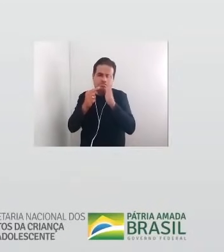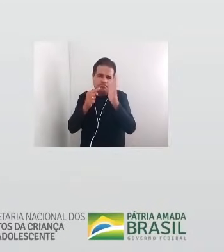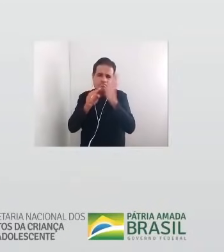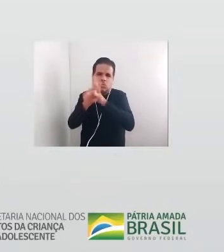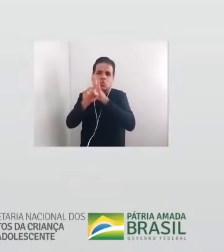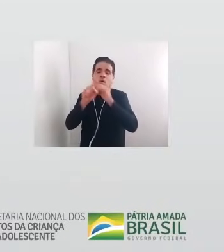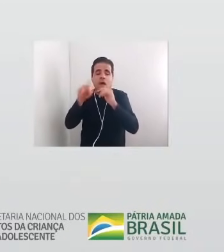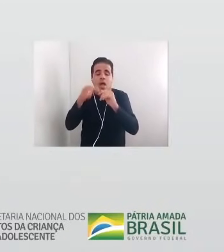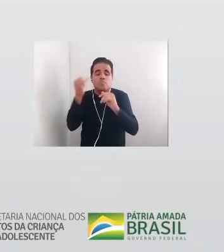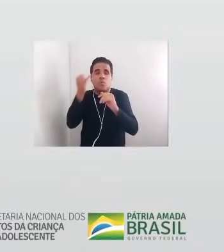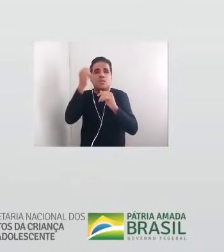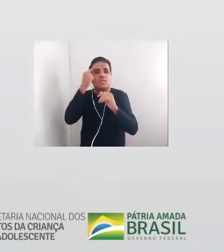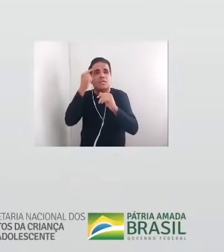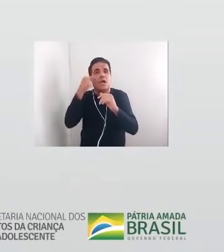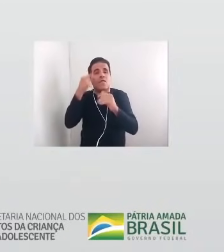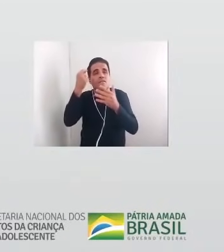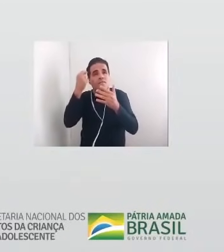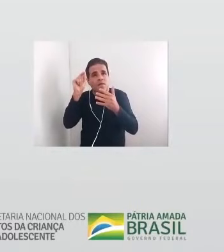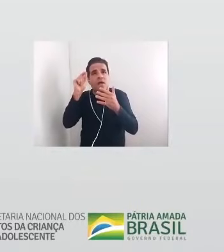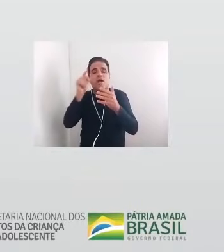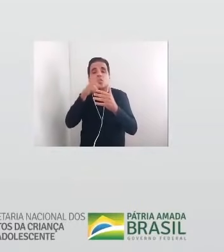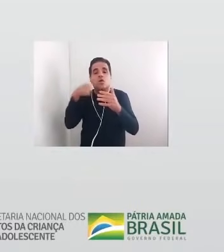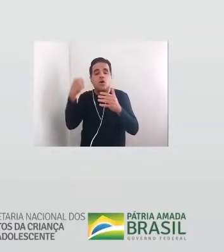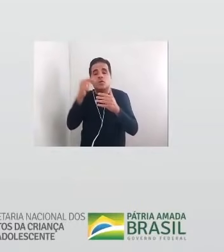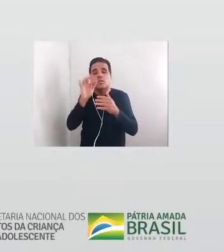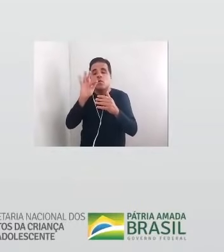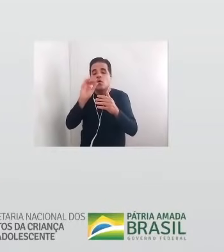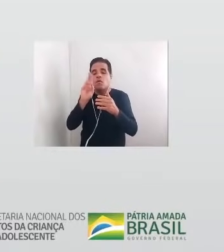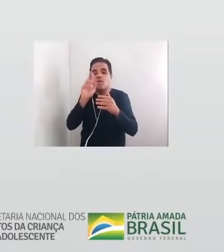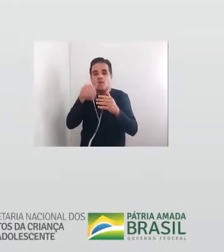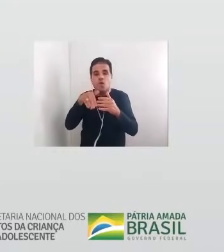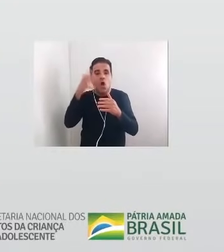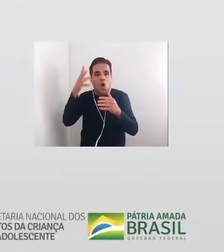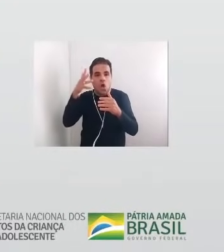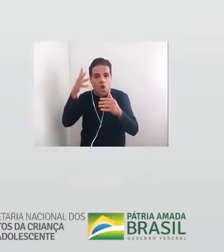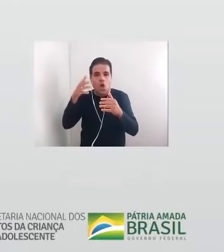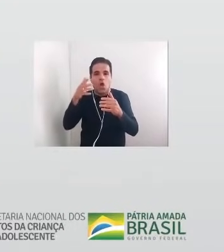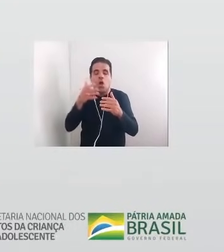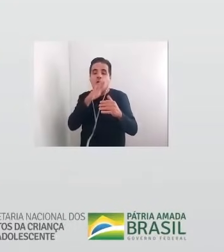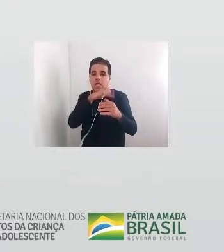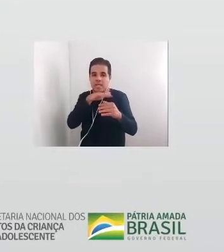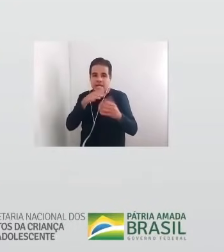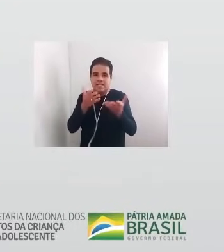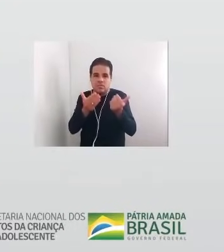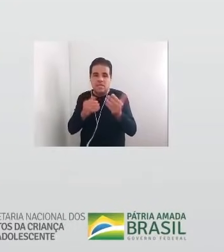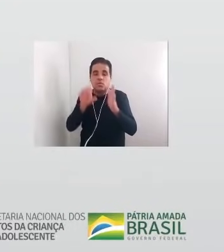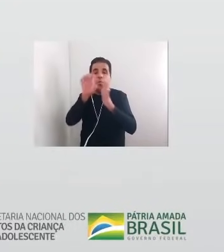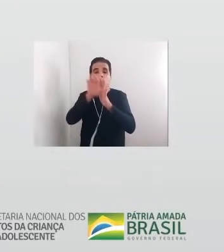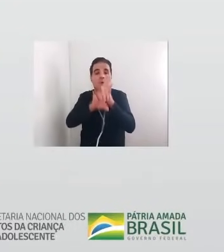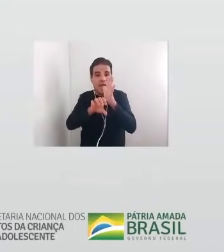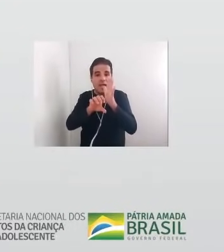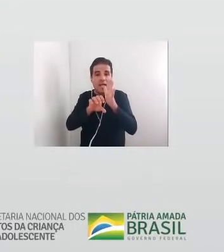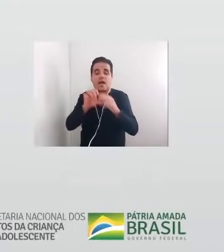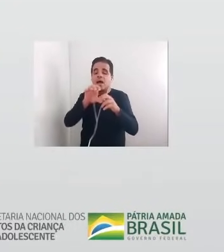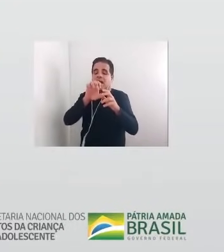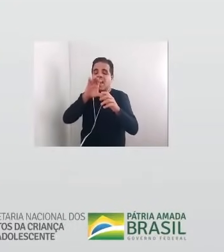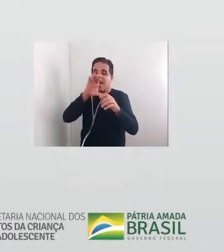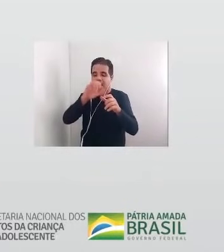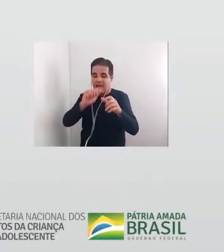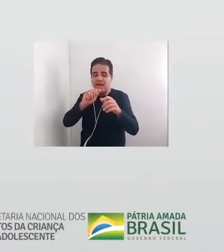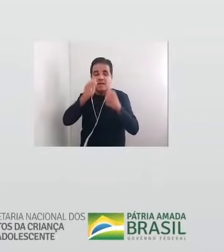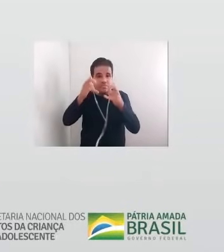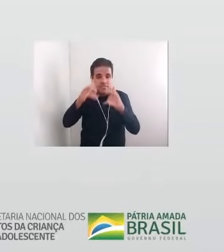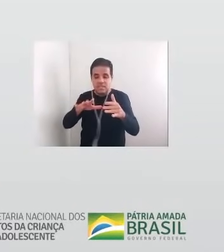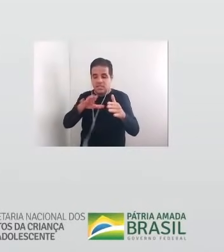importante considerar que nós estamos em um fórum sobre criança e adolescente. O ECA, Estatuto da Criança e Adolescente, diz que crianças e